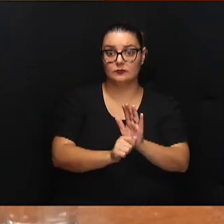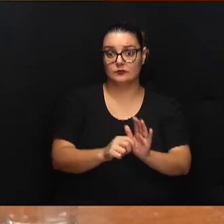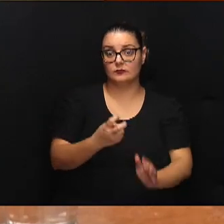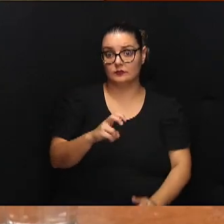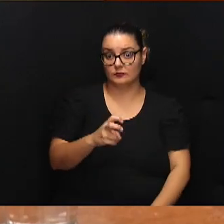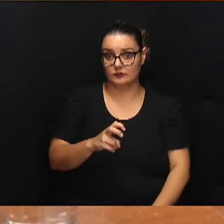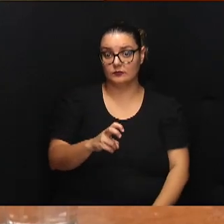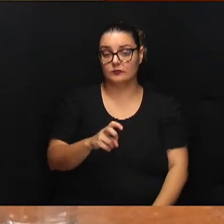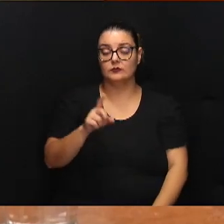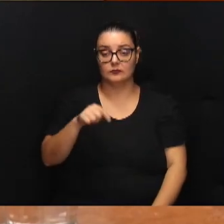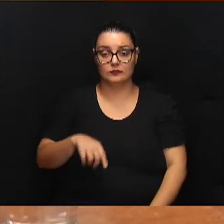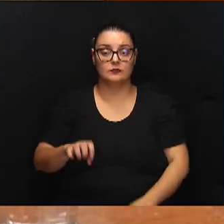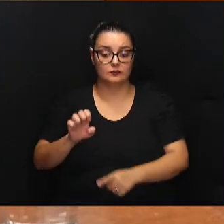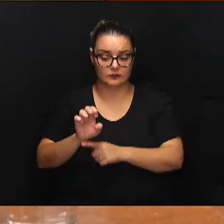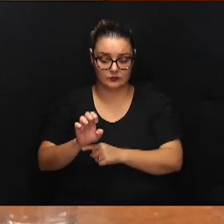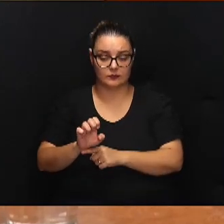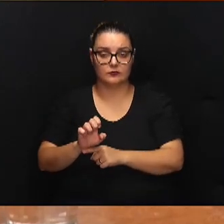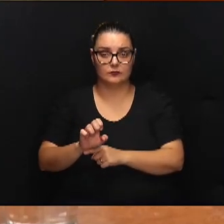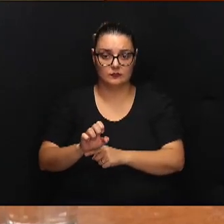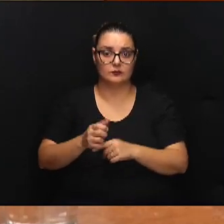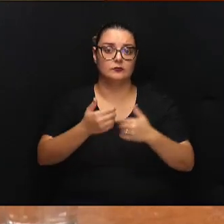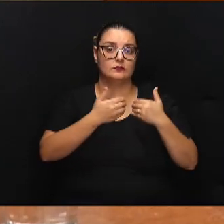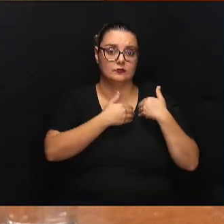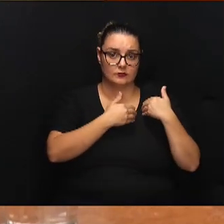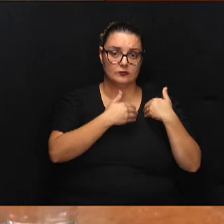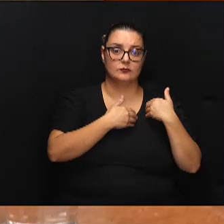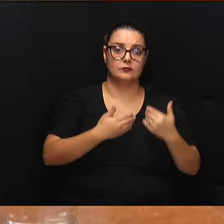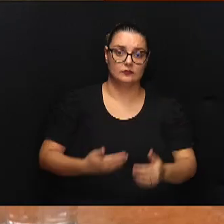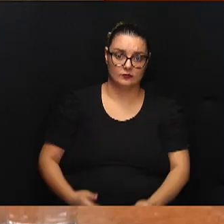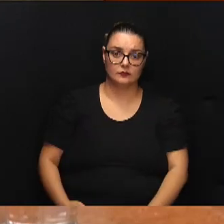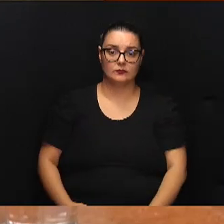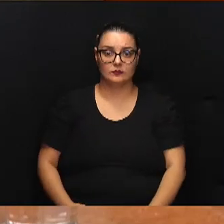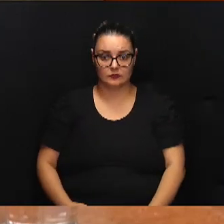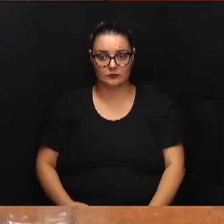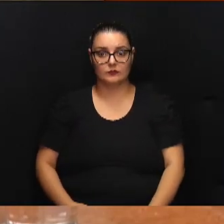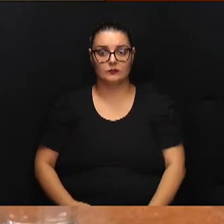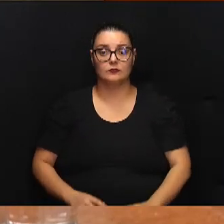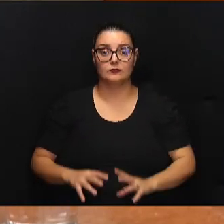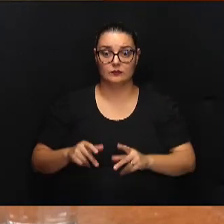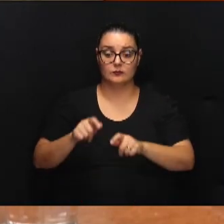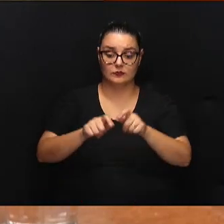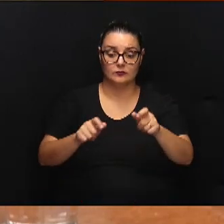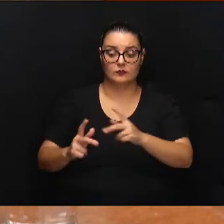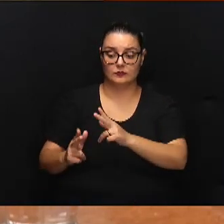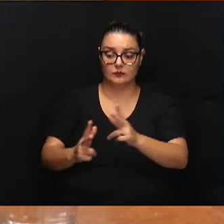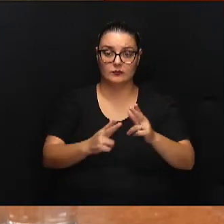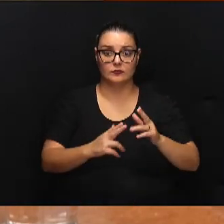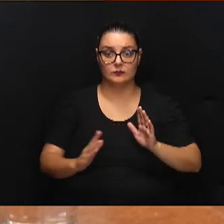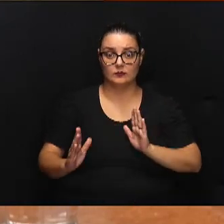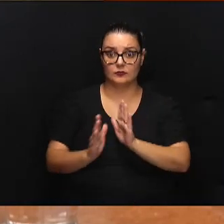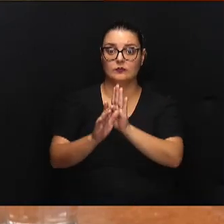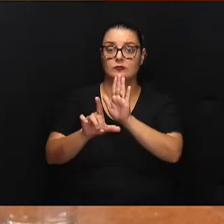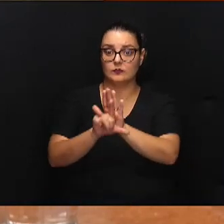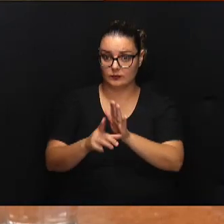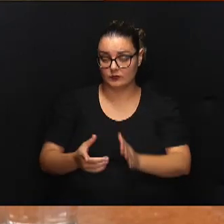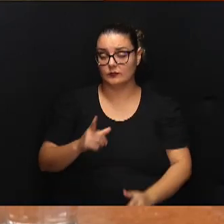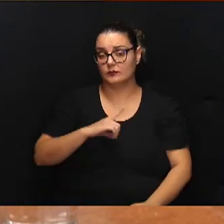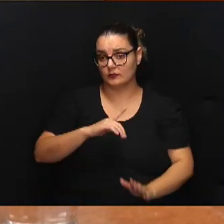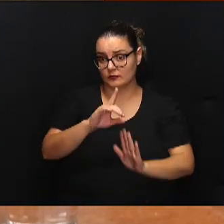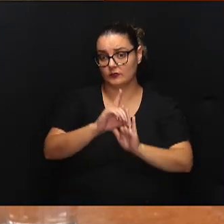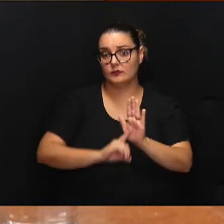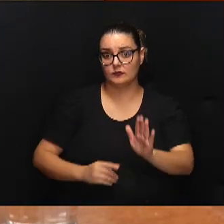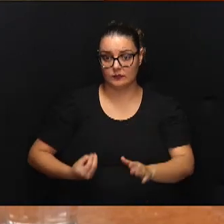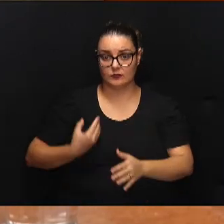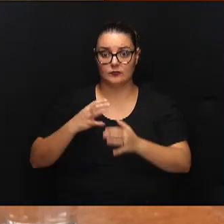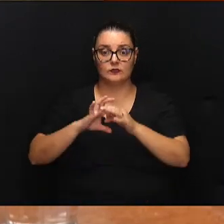O Estado, ele é responsável. Todas as pessoas são iguais perante a lei e têm direito da vida,